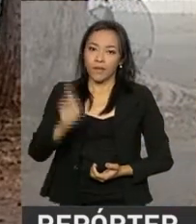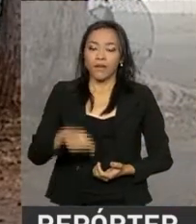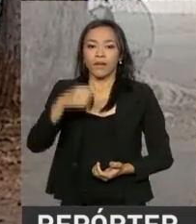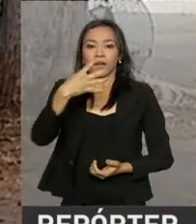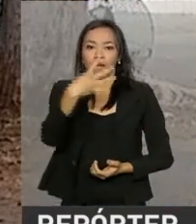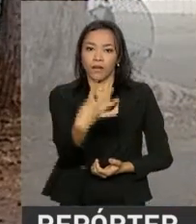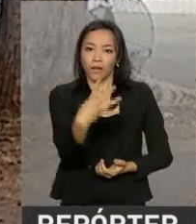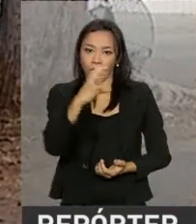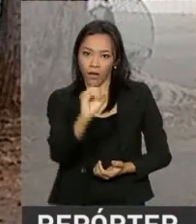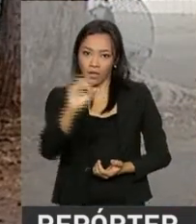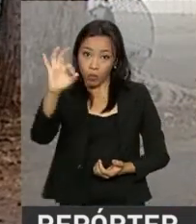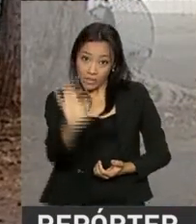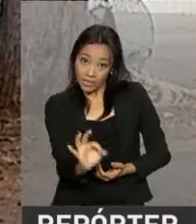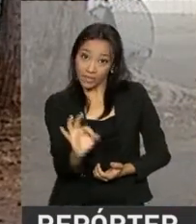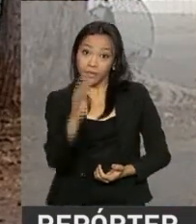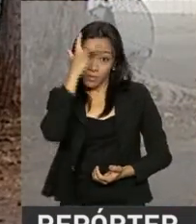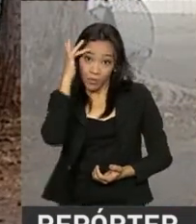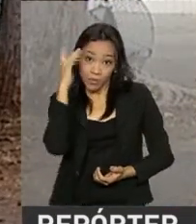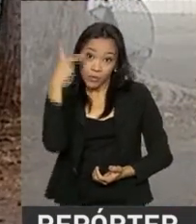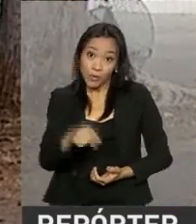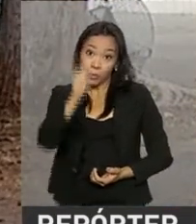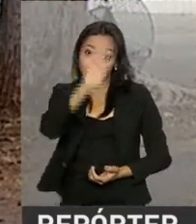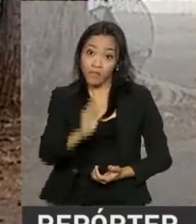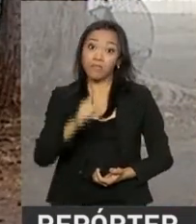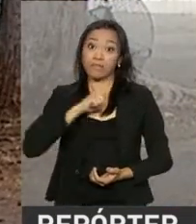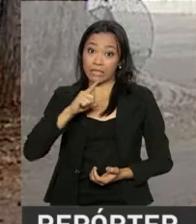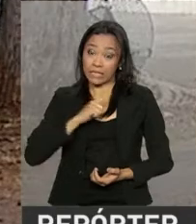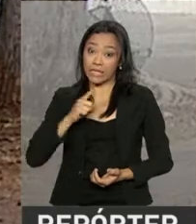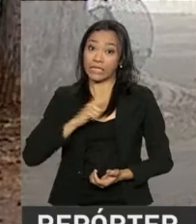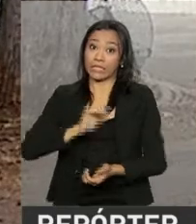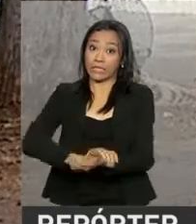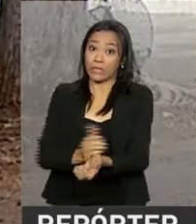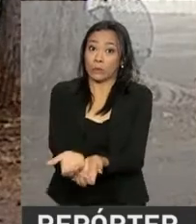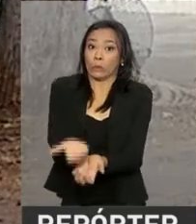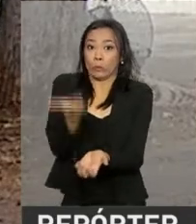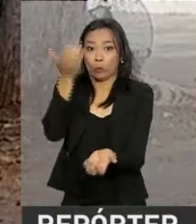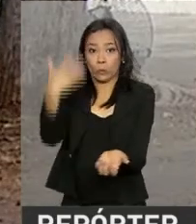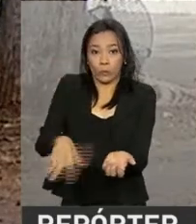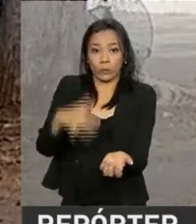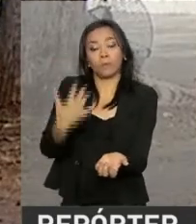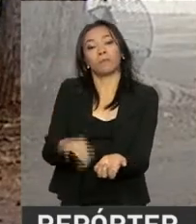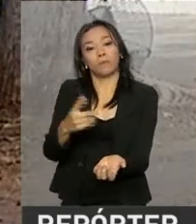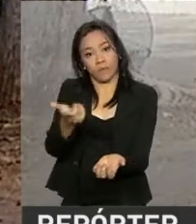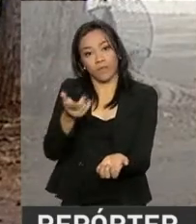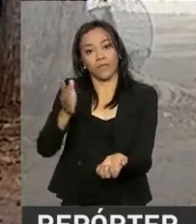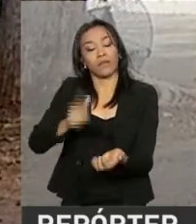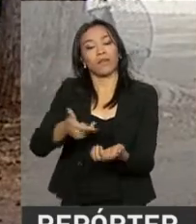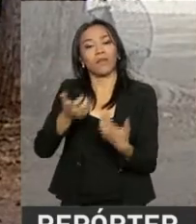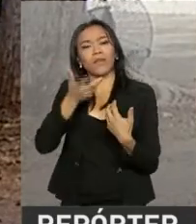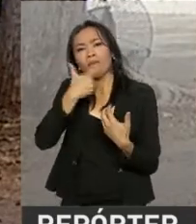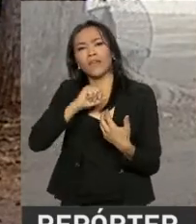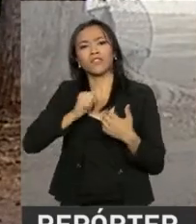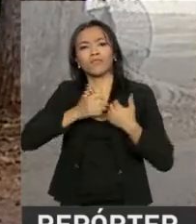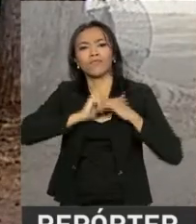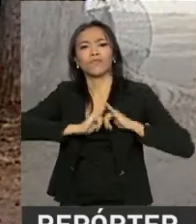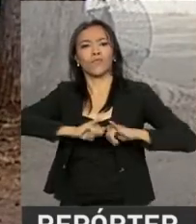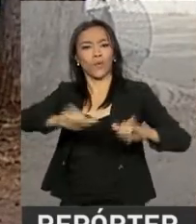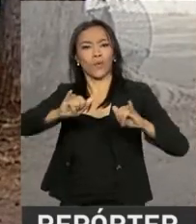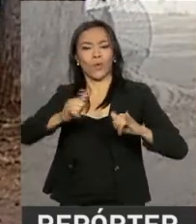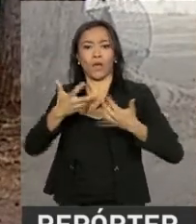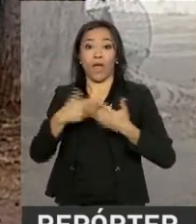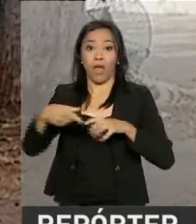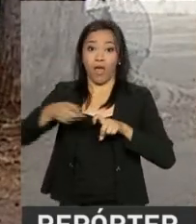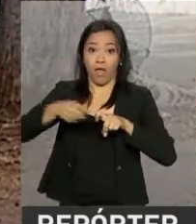40% dos brasileiros têm colesterol alto segundo a sociedade brasileira de cardiologia esse novo medicamento